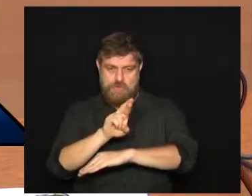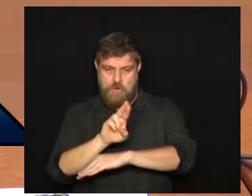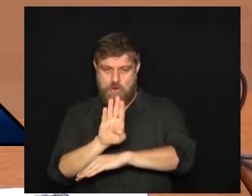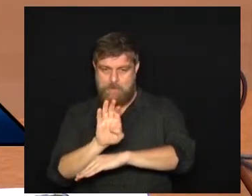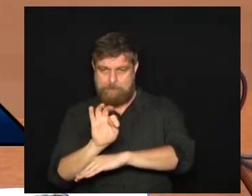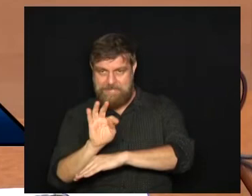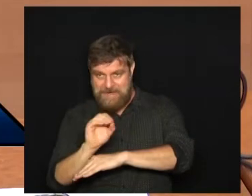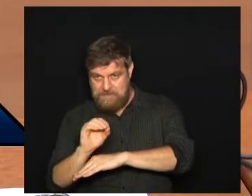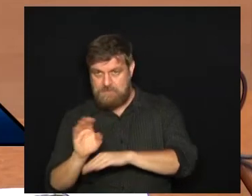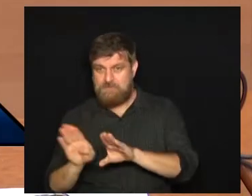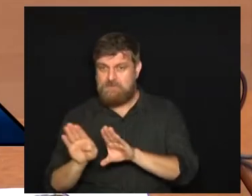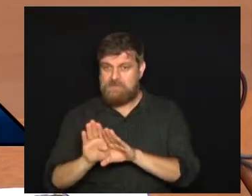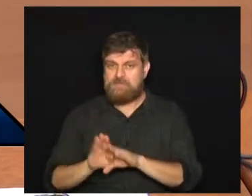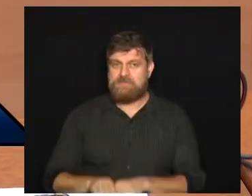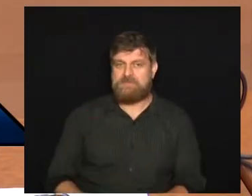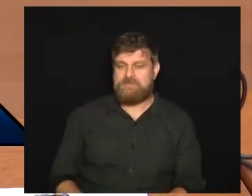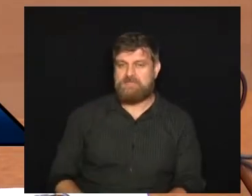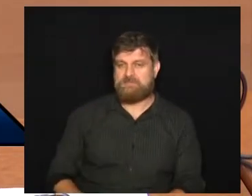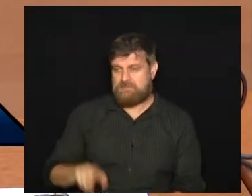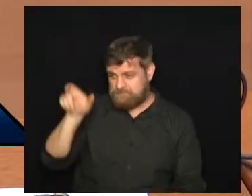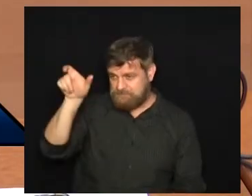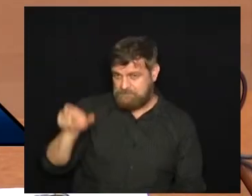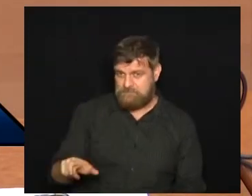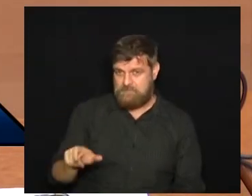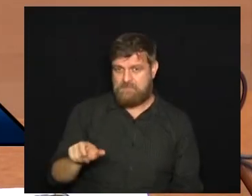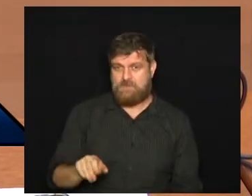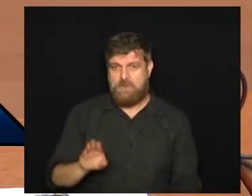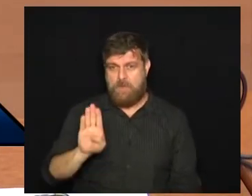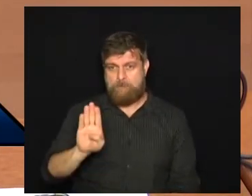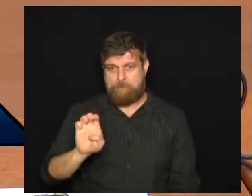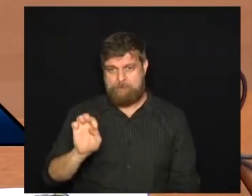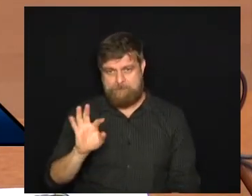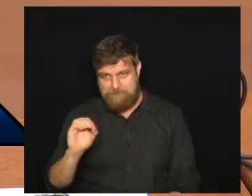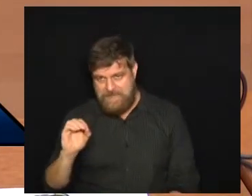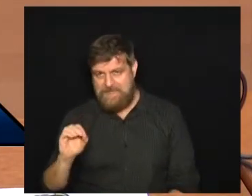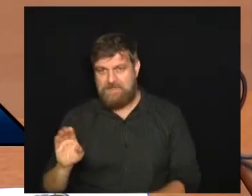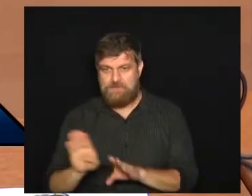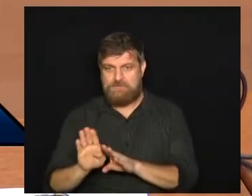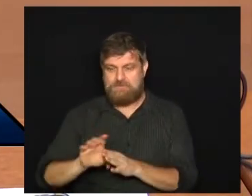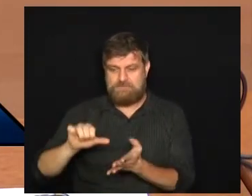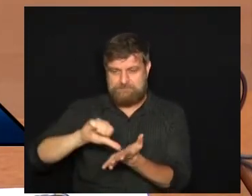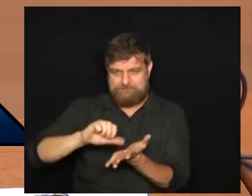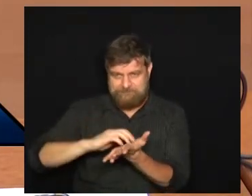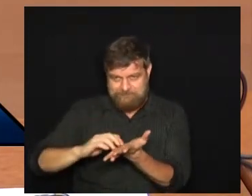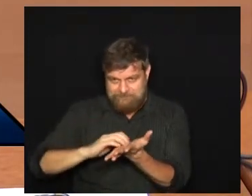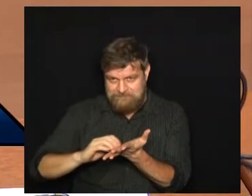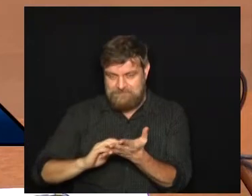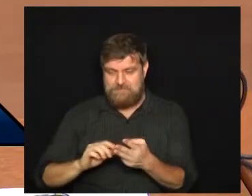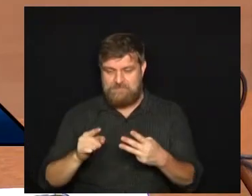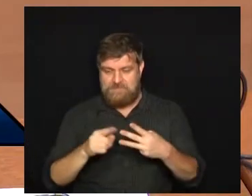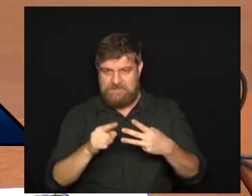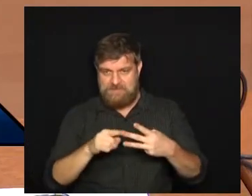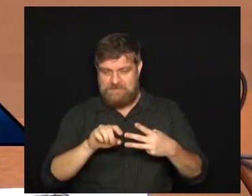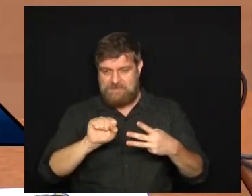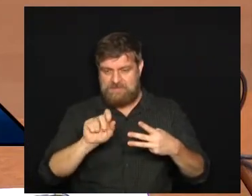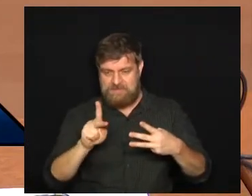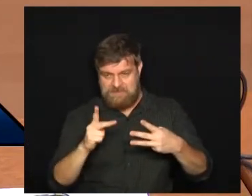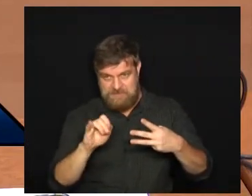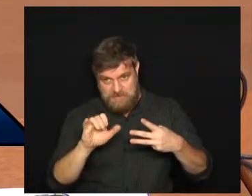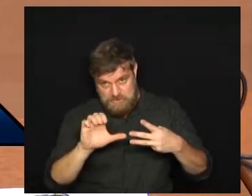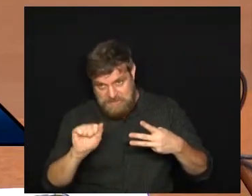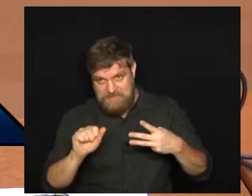Agradecer também ao senhor Roberto, agradecer a Sheila, agradecer também a Senira